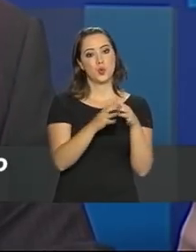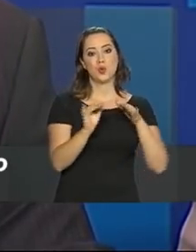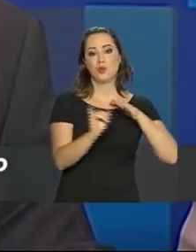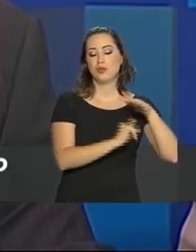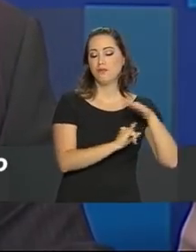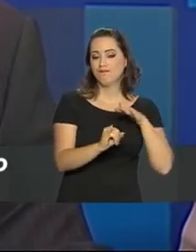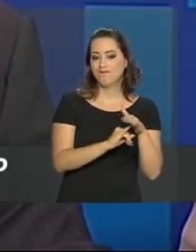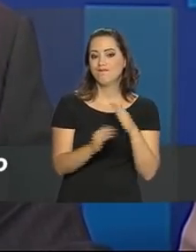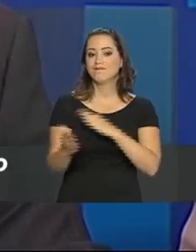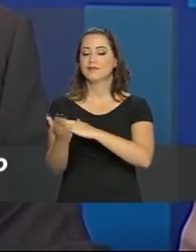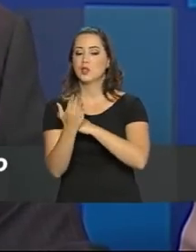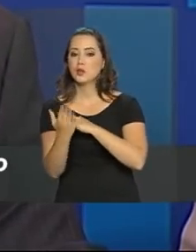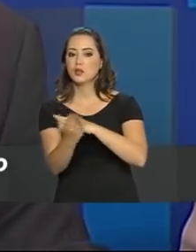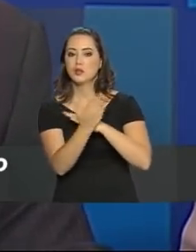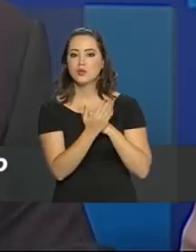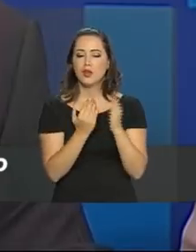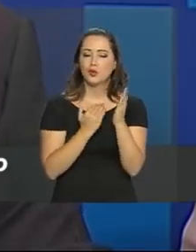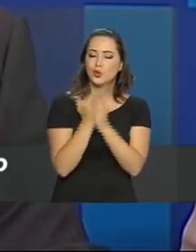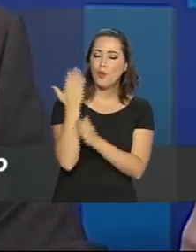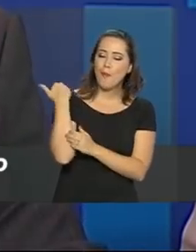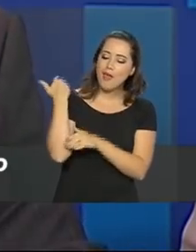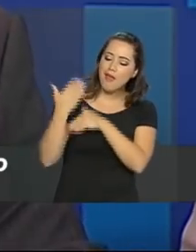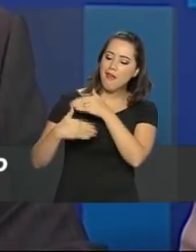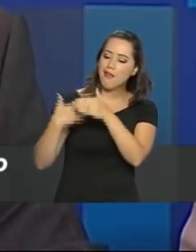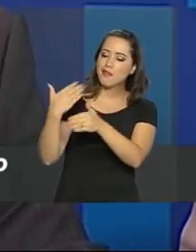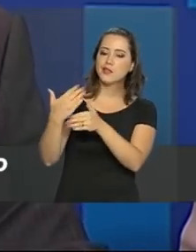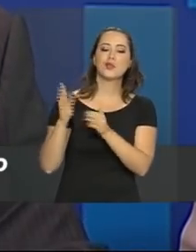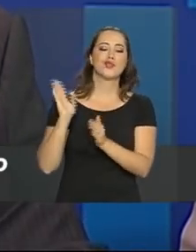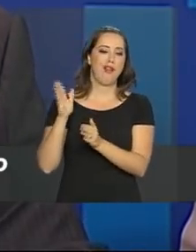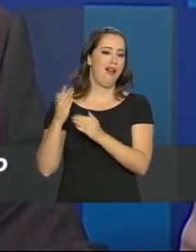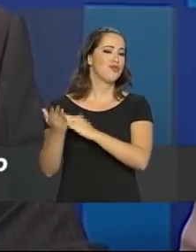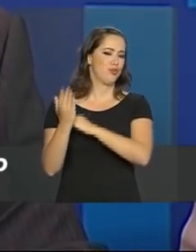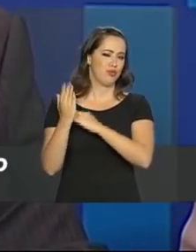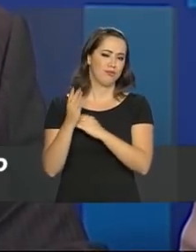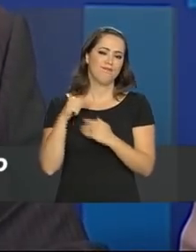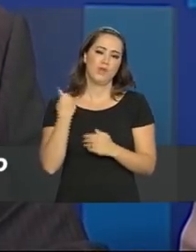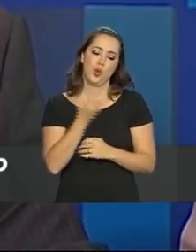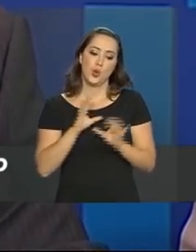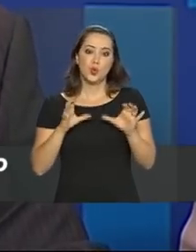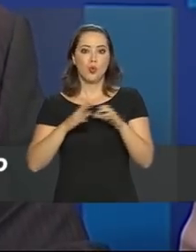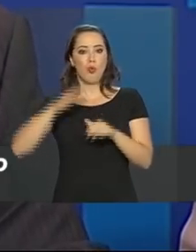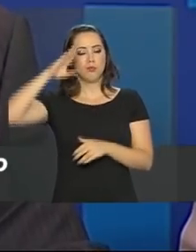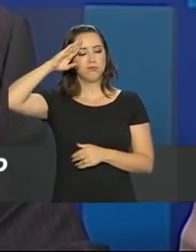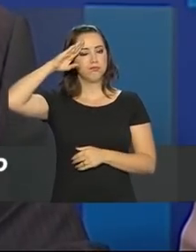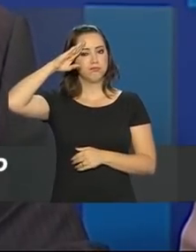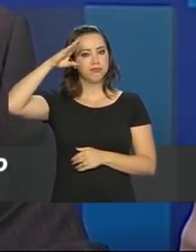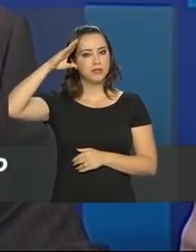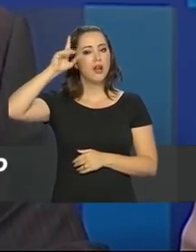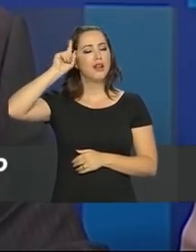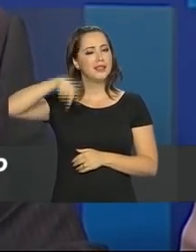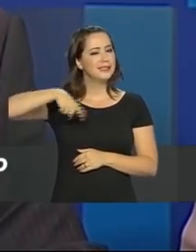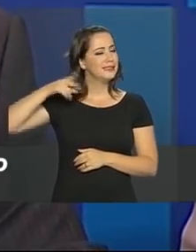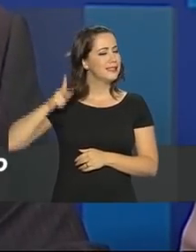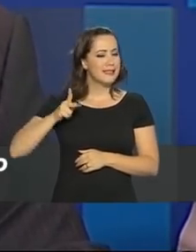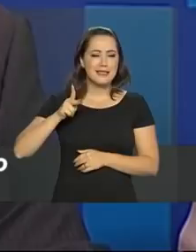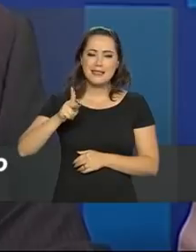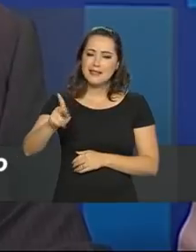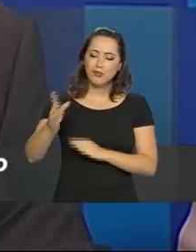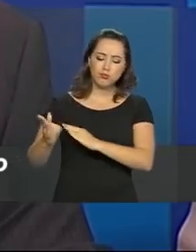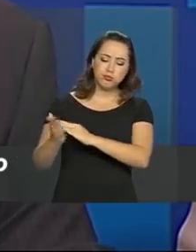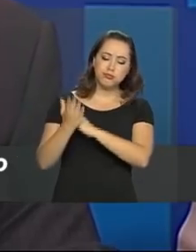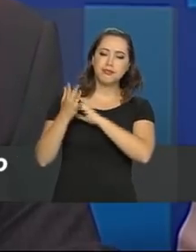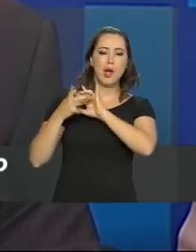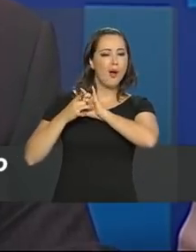estão colaborando desde sempre né as nossas forças armadas que têm isso tem sido sempre grande